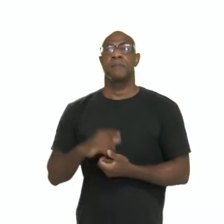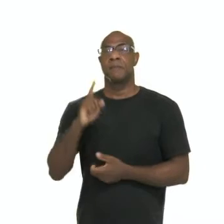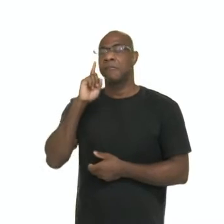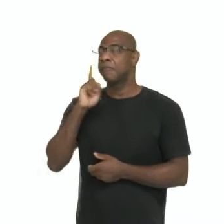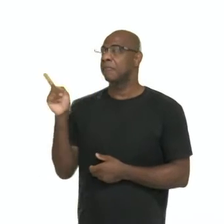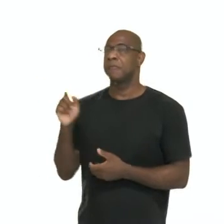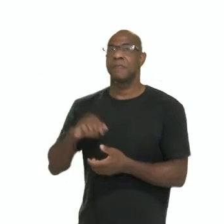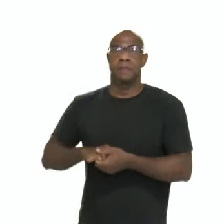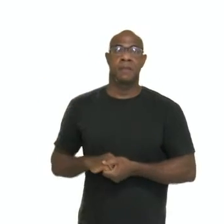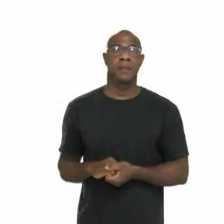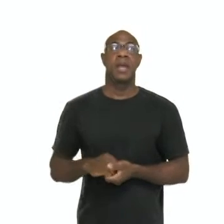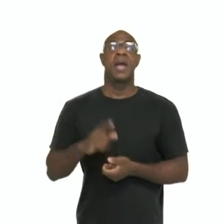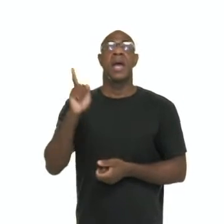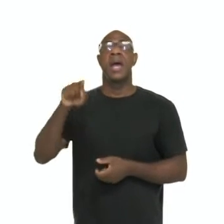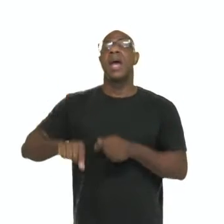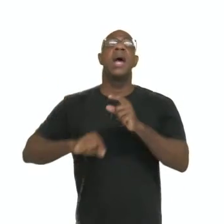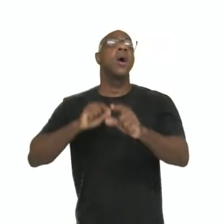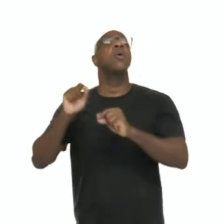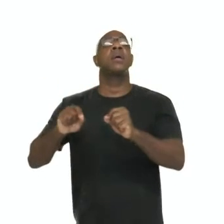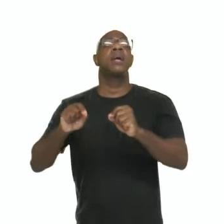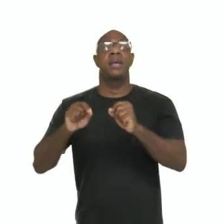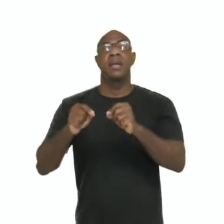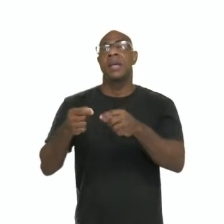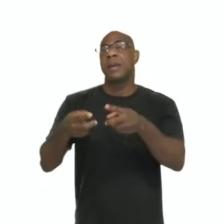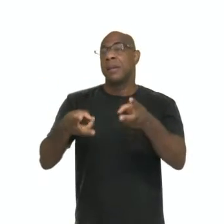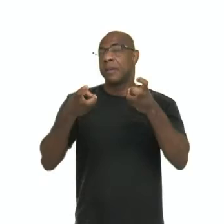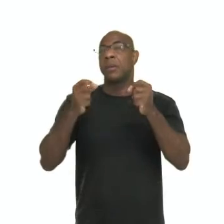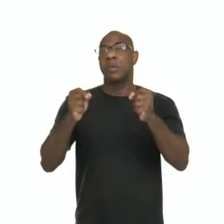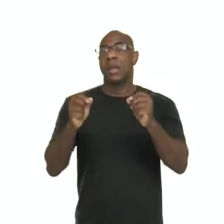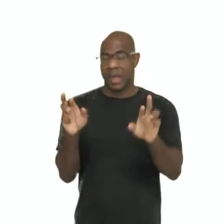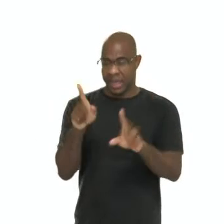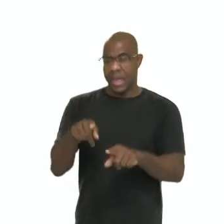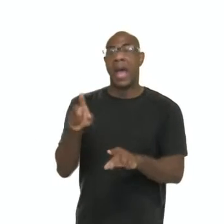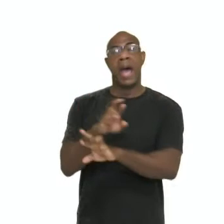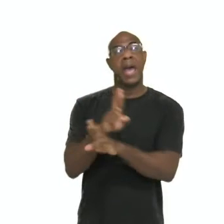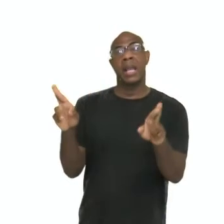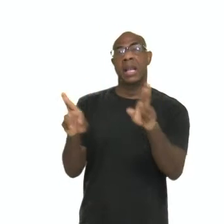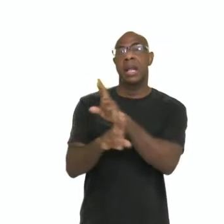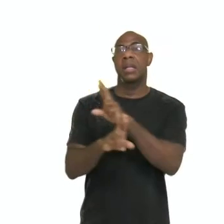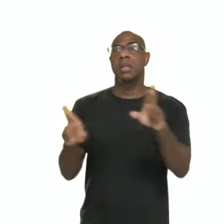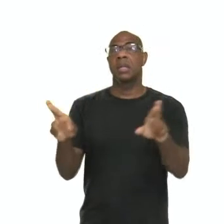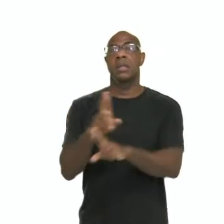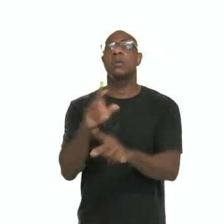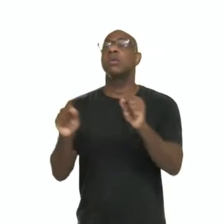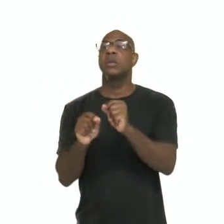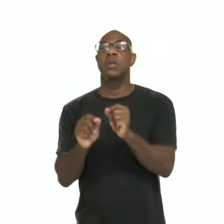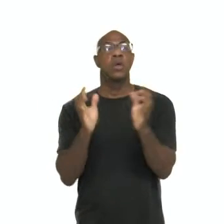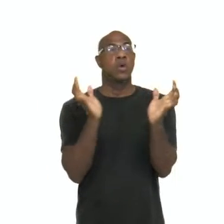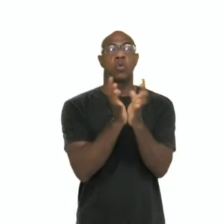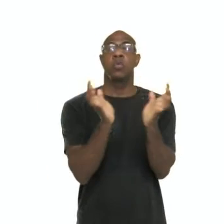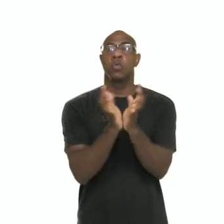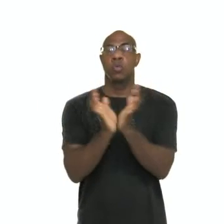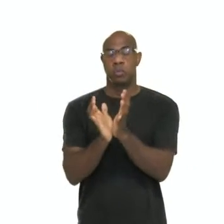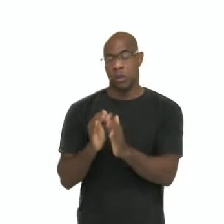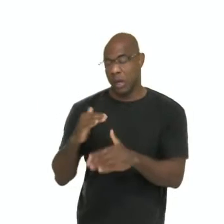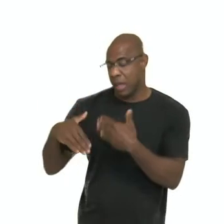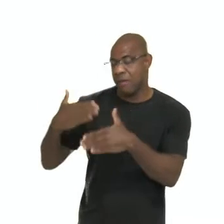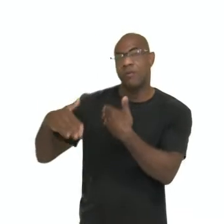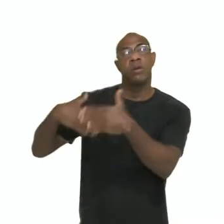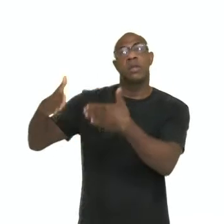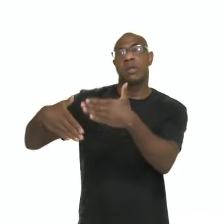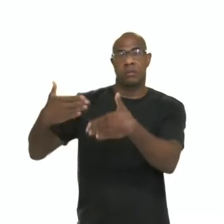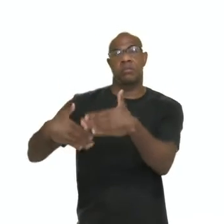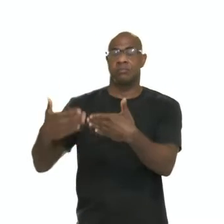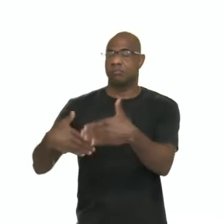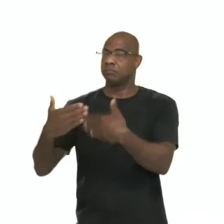São diagramas que indicam a relação de parentesco evolutivo entre grupos